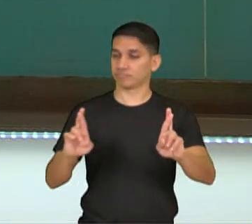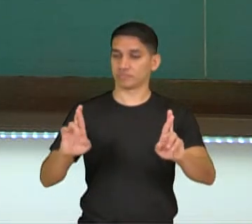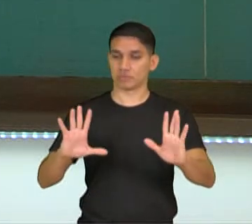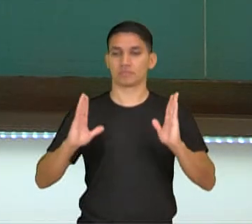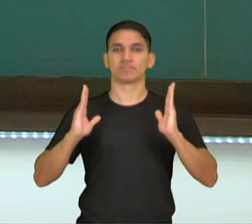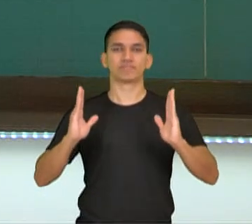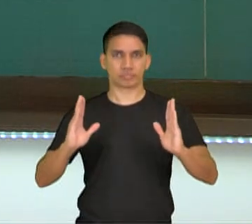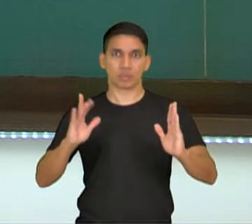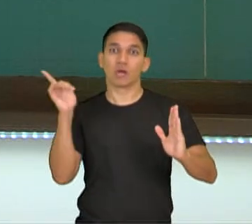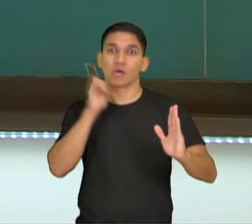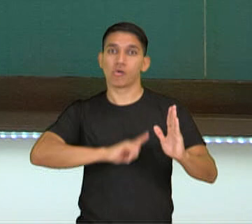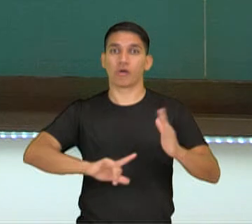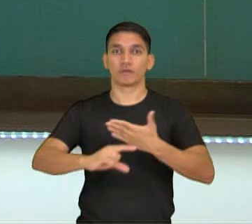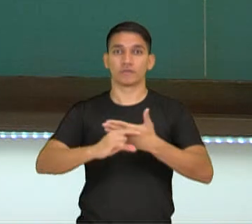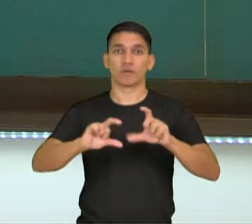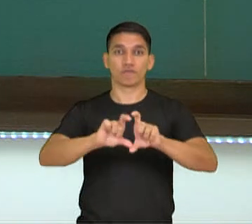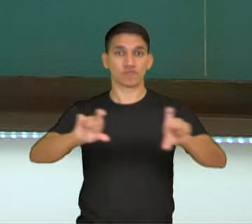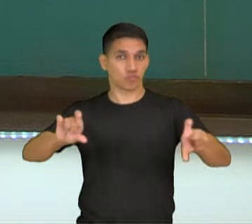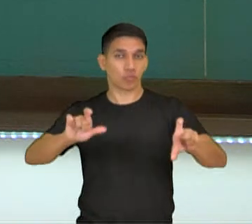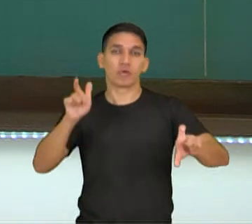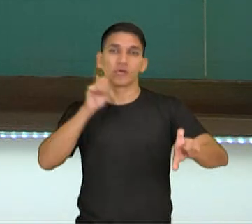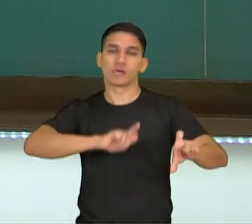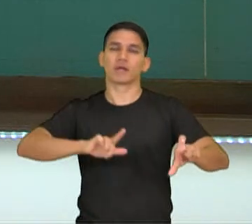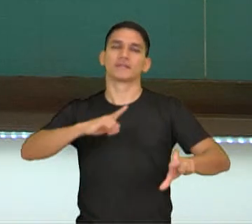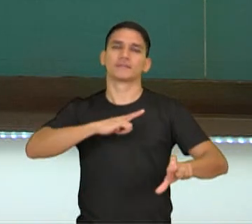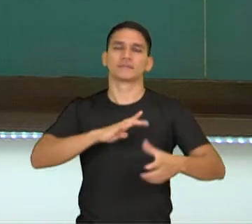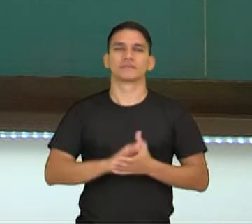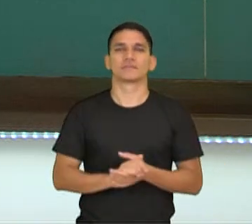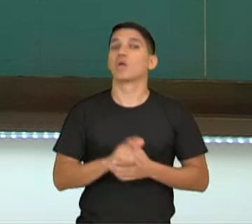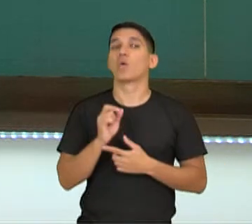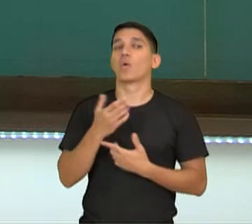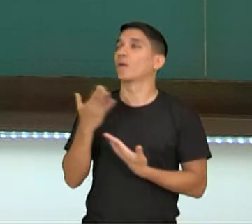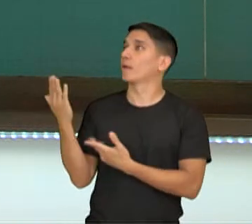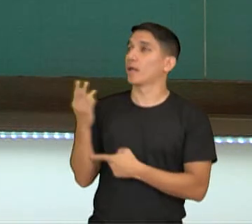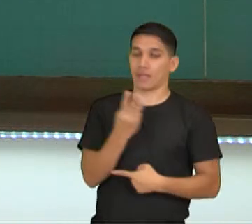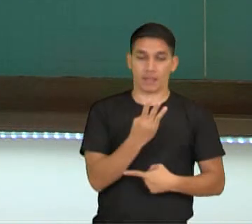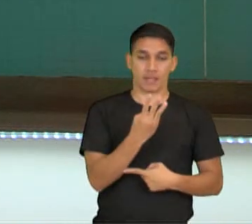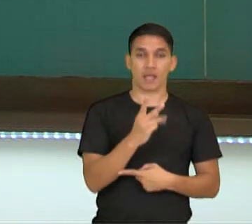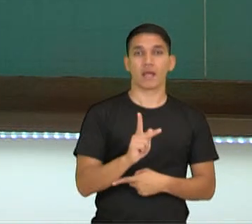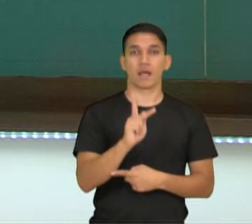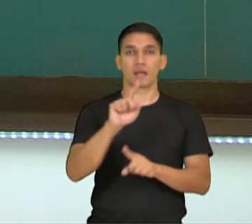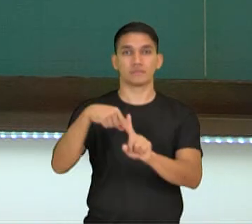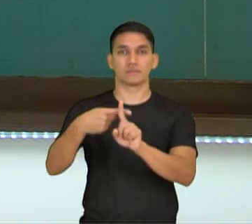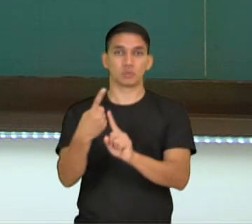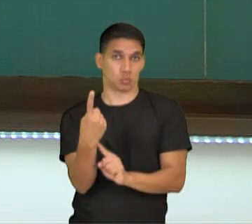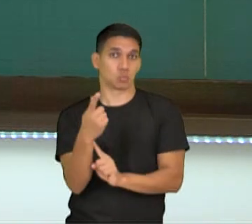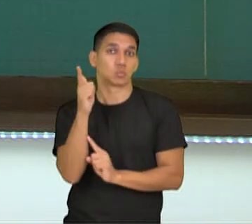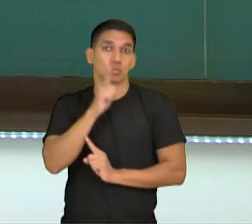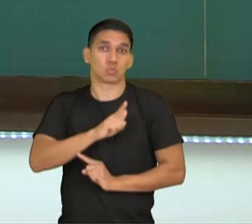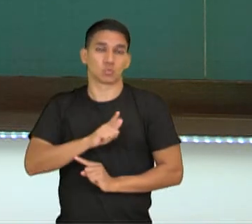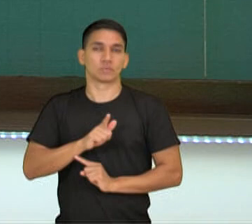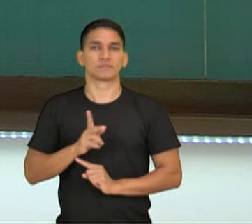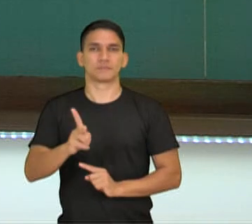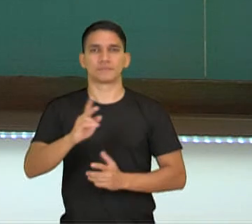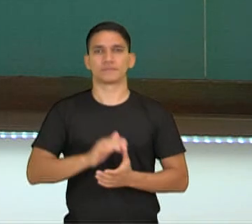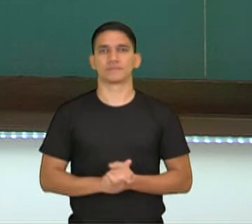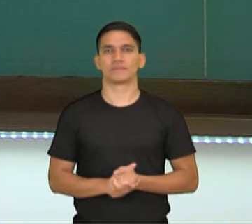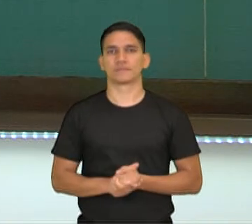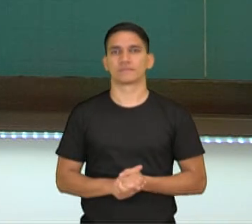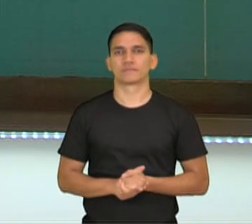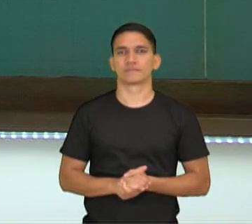função exista, para que a função lá 3K mais 1 exista, tá bom? Então,